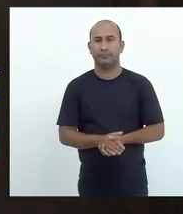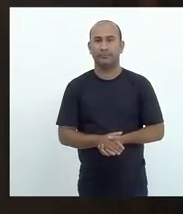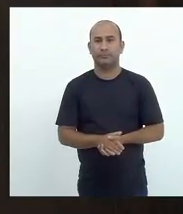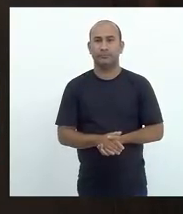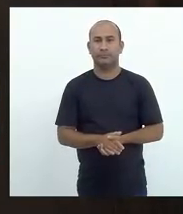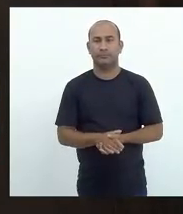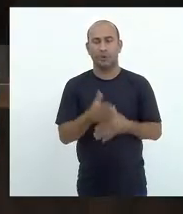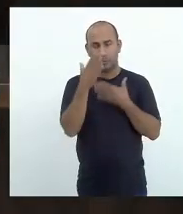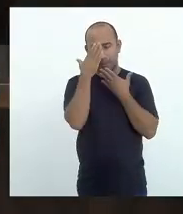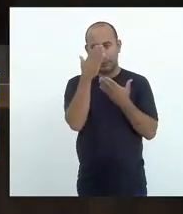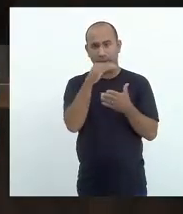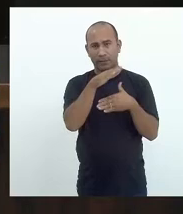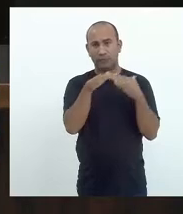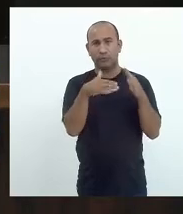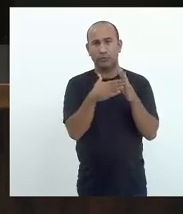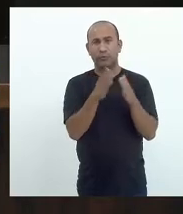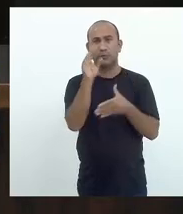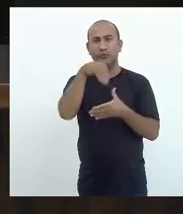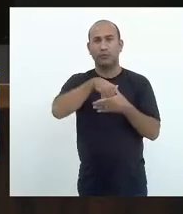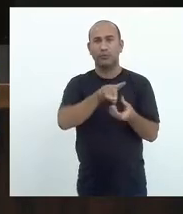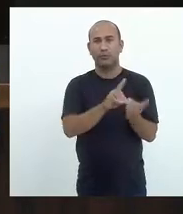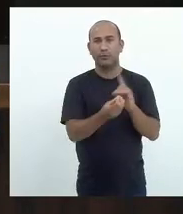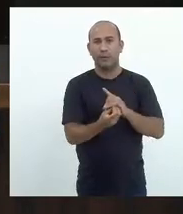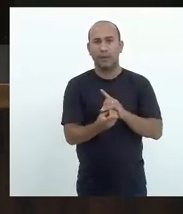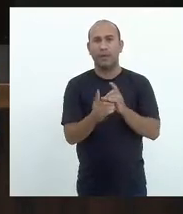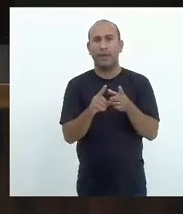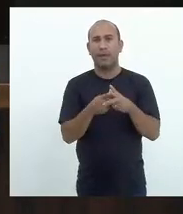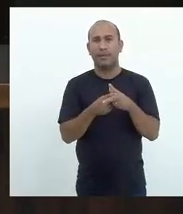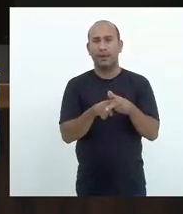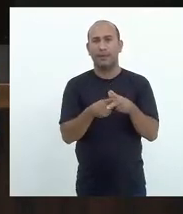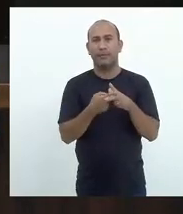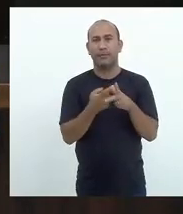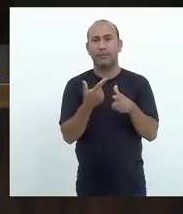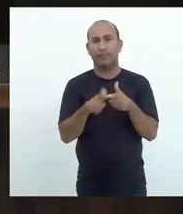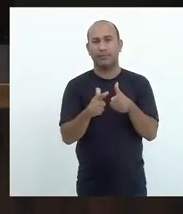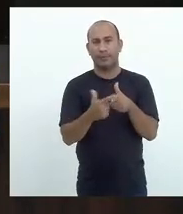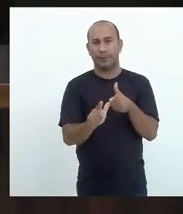presidente. Obrigado. Com todos os votos contrários, as emendas ficaram prejudicadas.